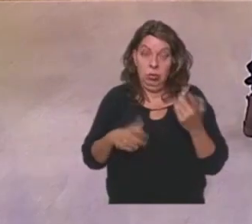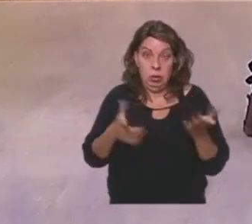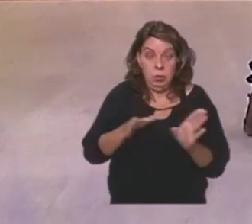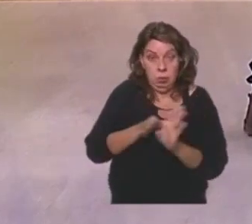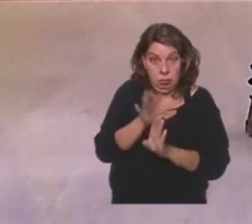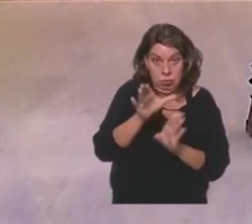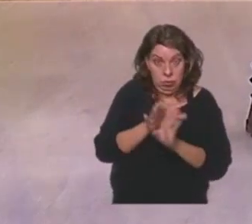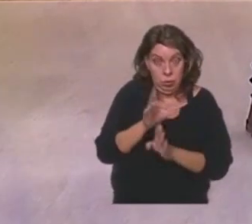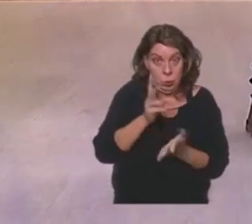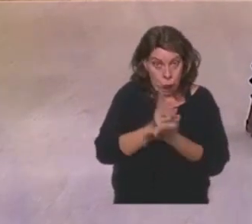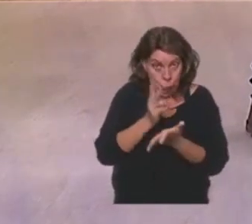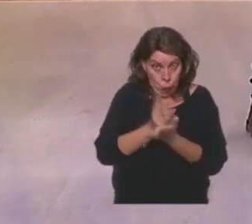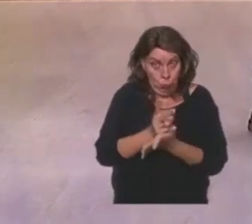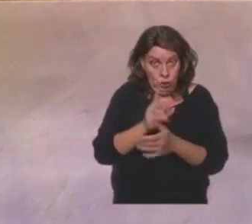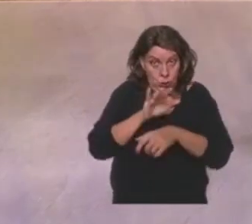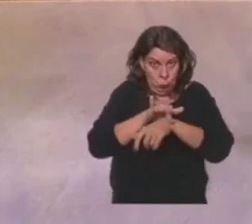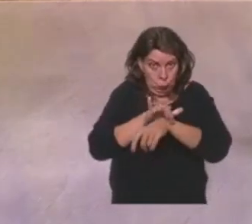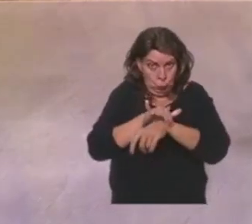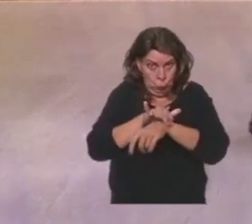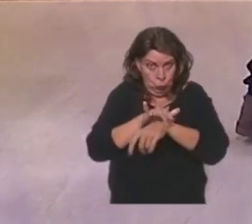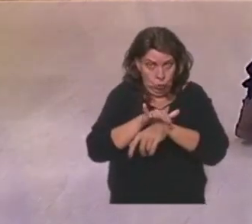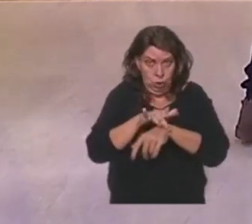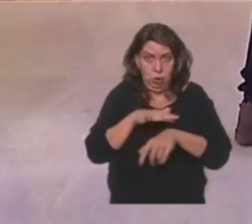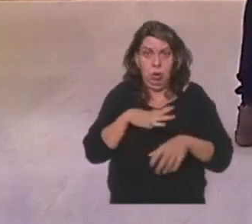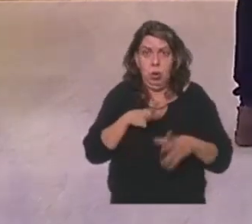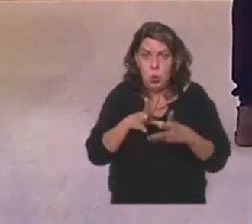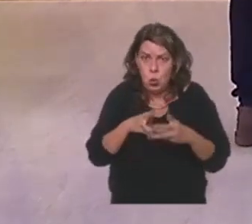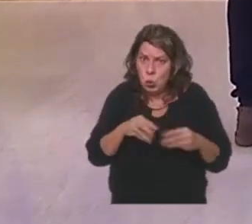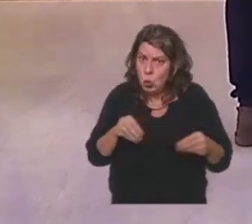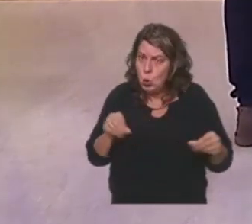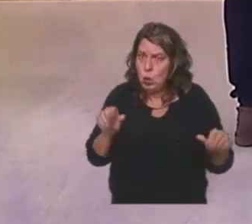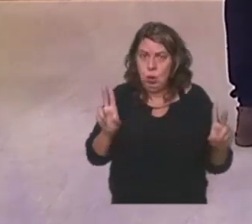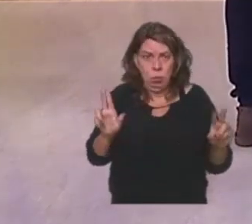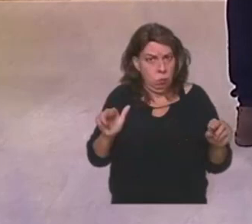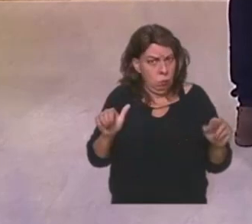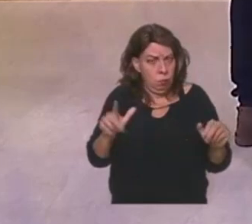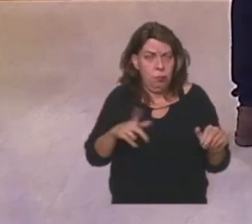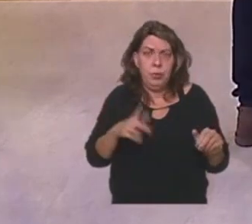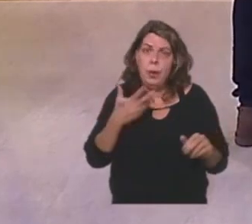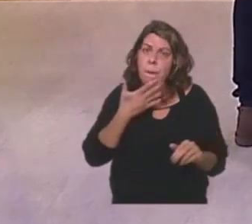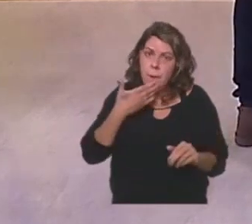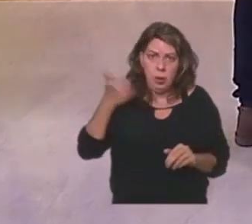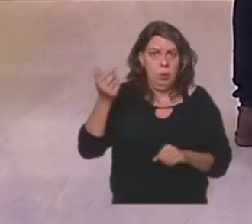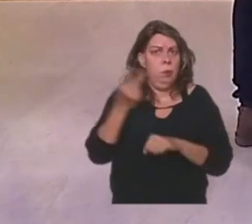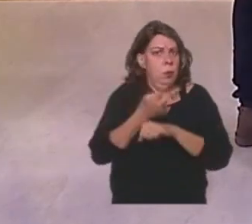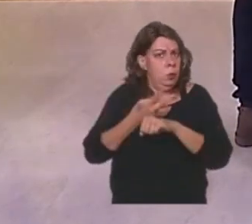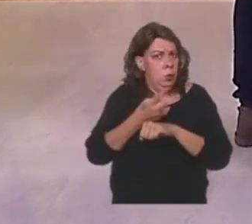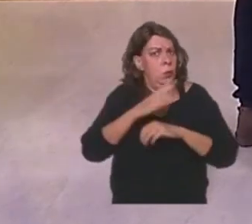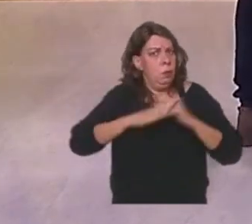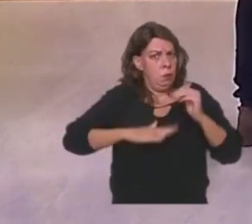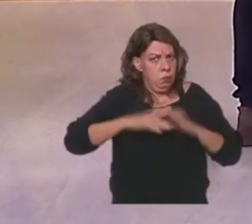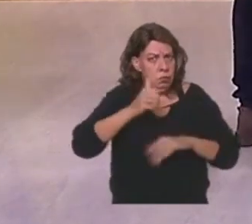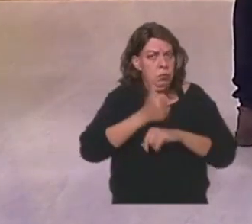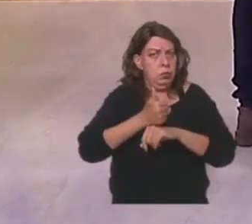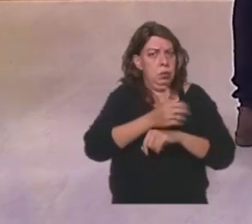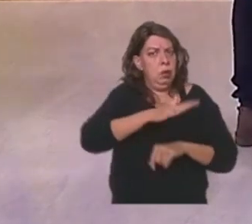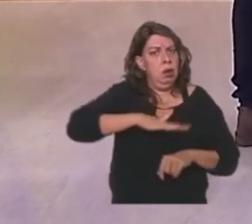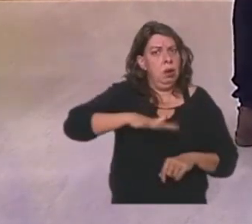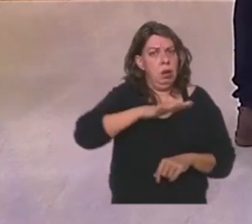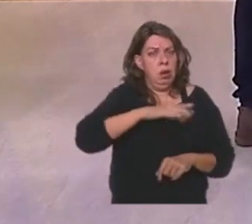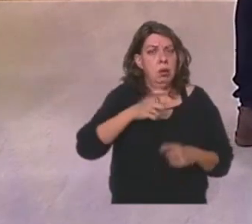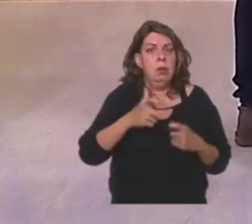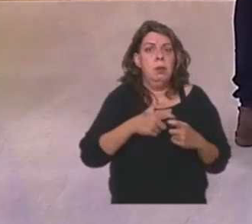os sintomas, né, eles não cessam, né? Então, a recomendação já é procurar um profissional da área médica. E lá no